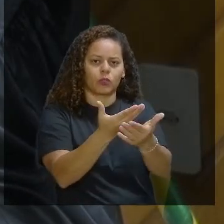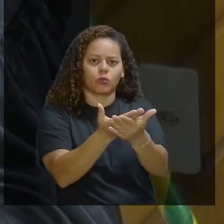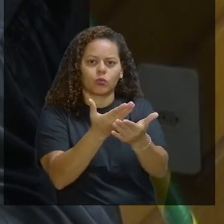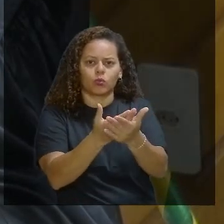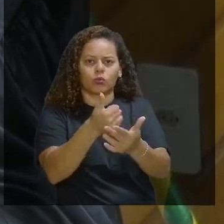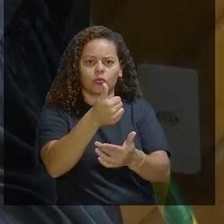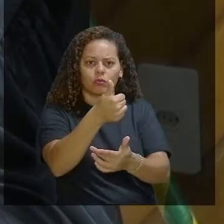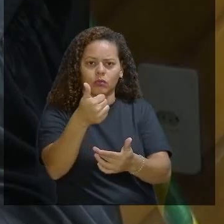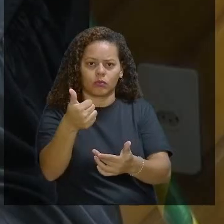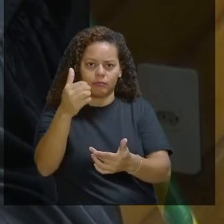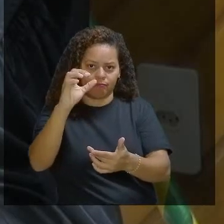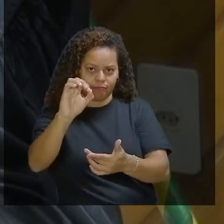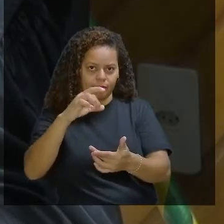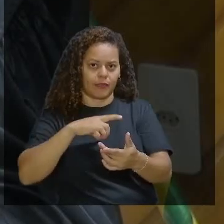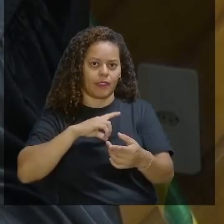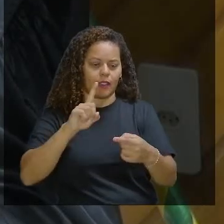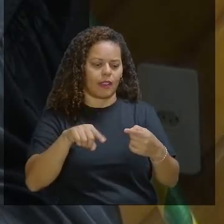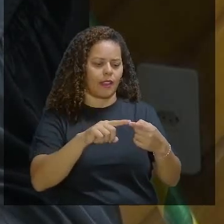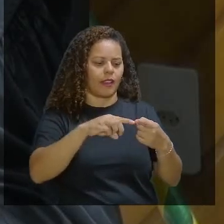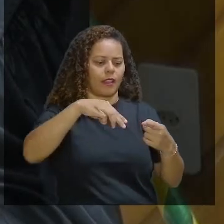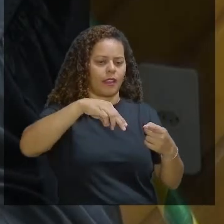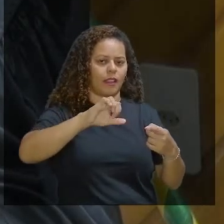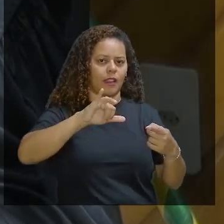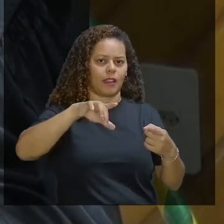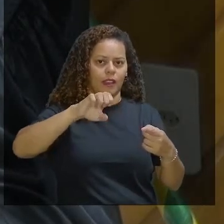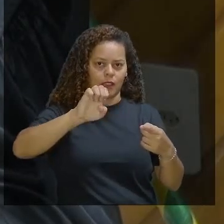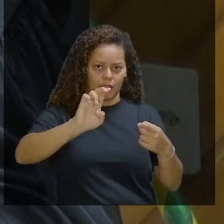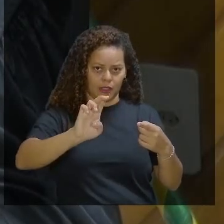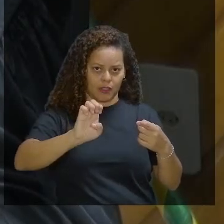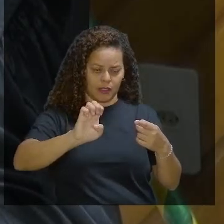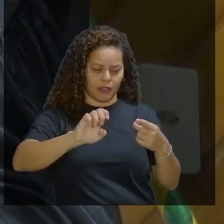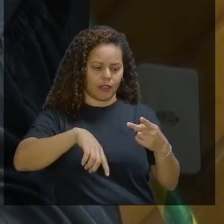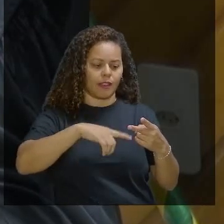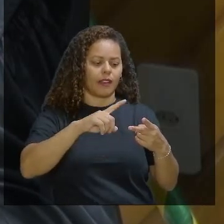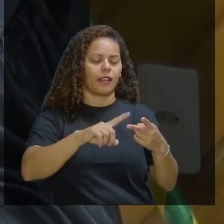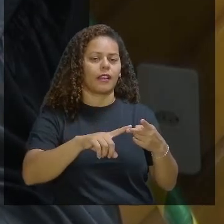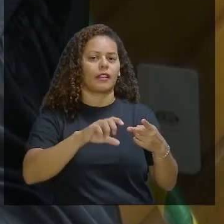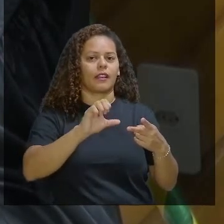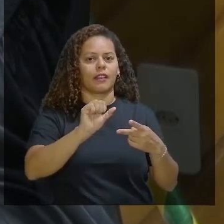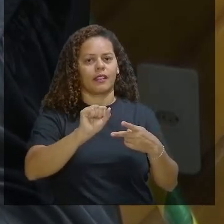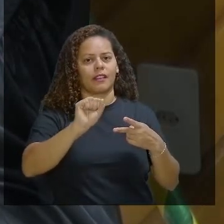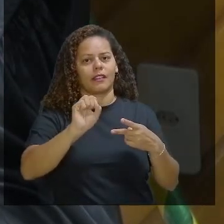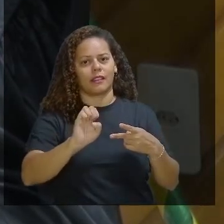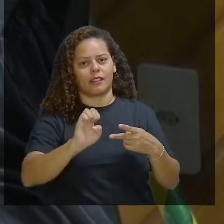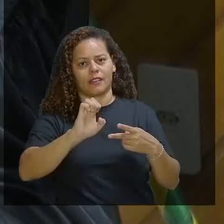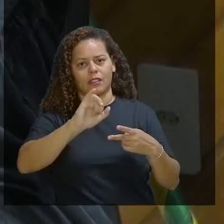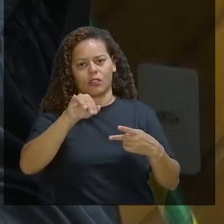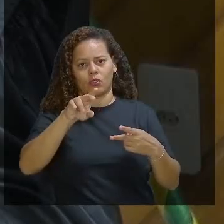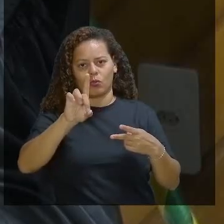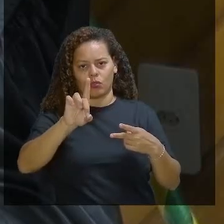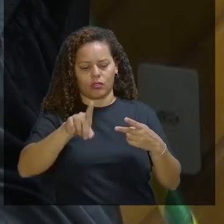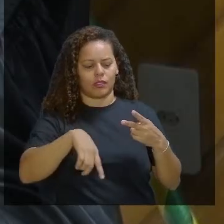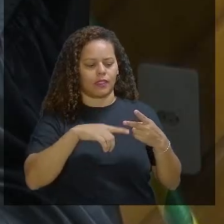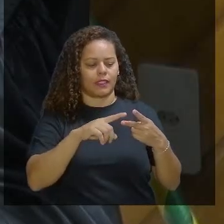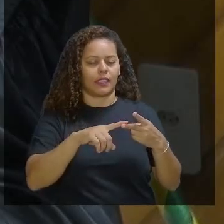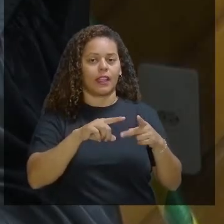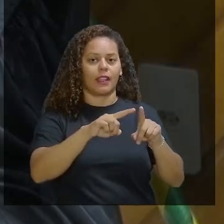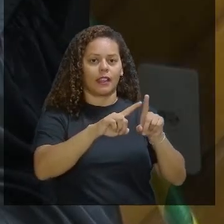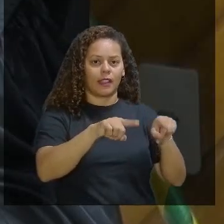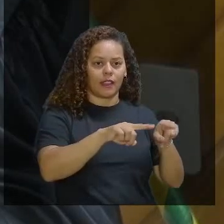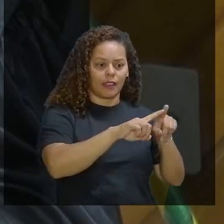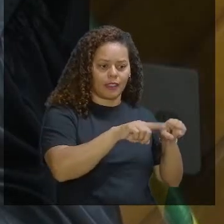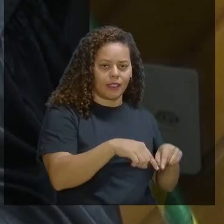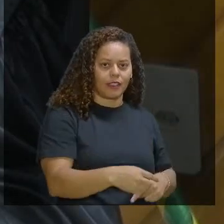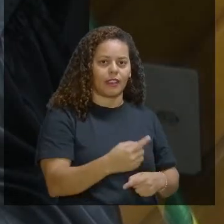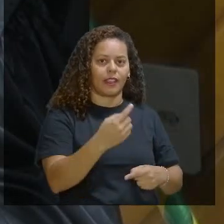110, composto pela servidora Milene Lages Mendes Azevedo, da Sejude, que a presidiu, e pelos servidores Everton